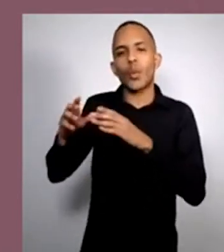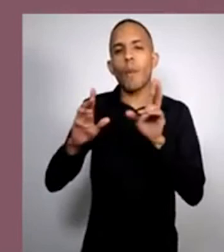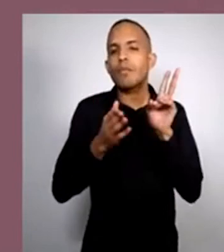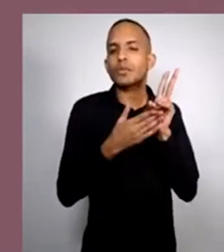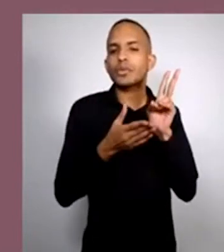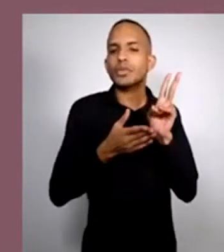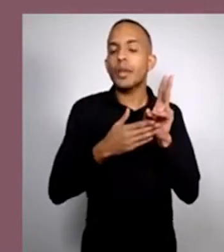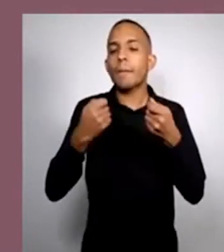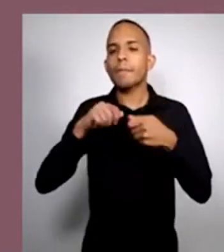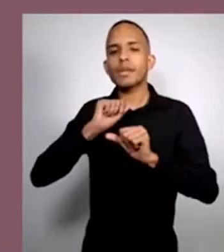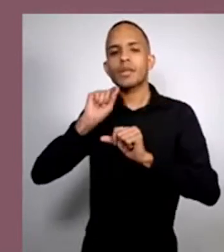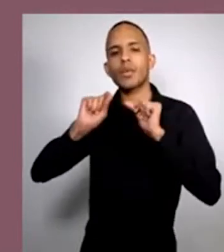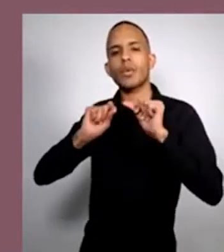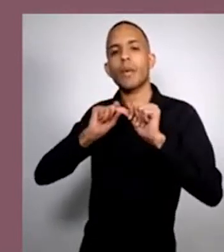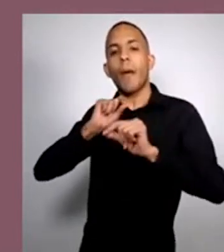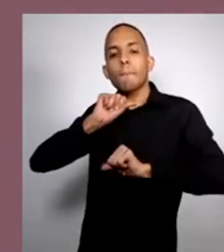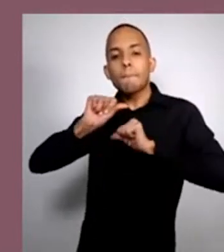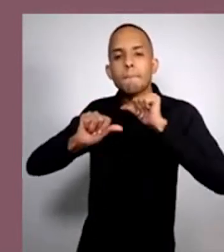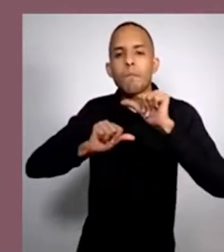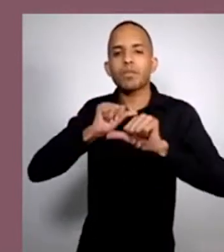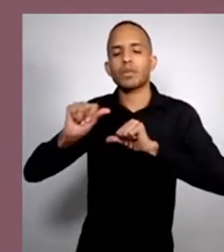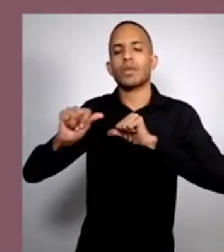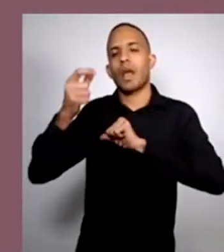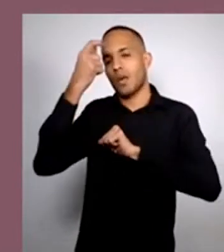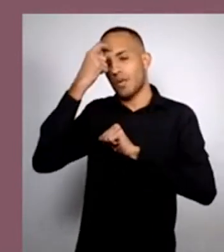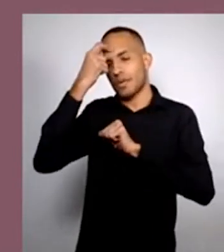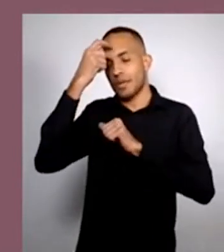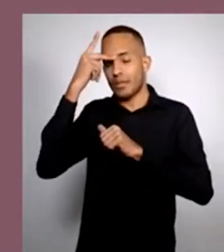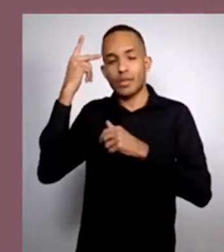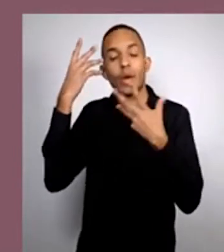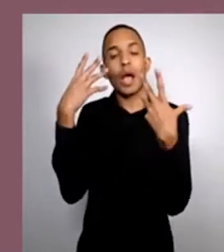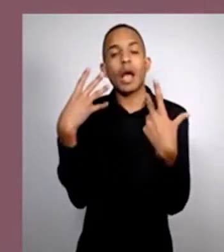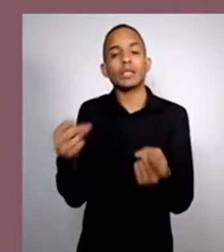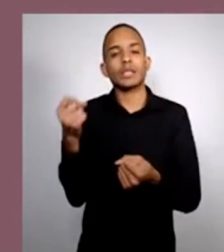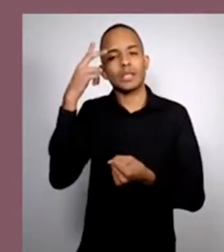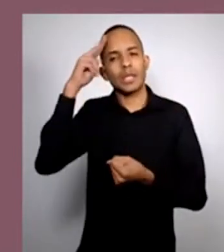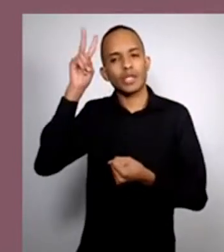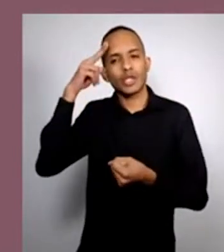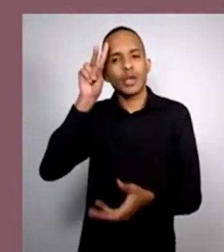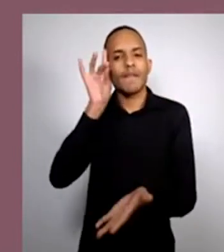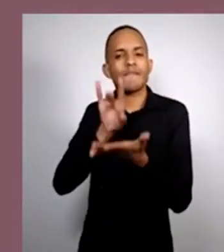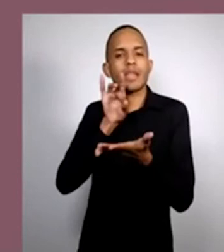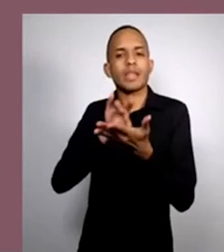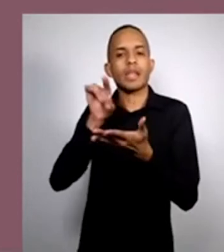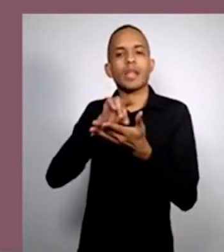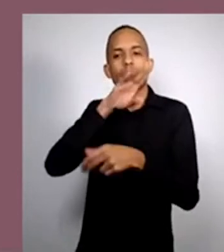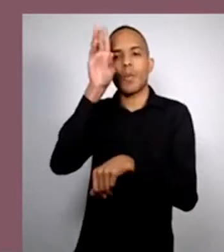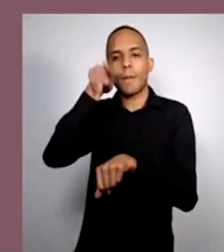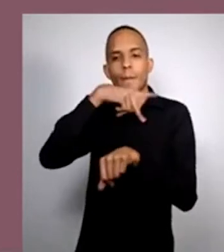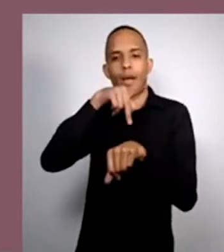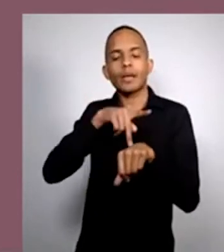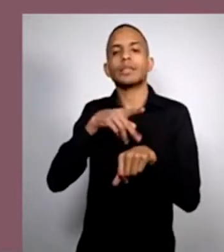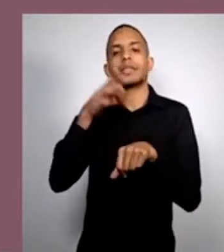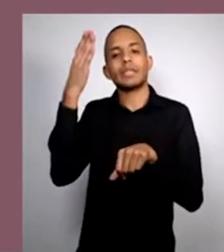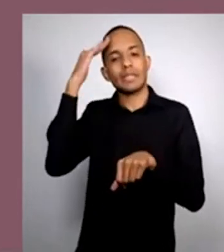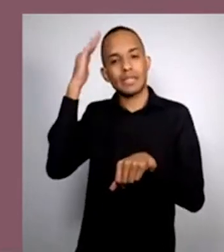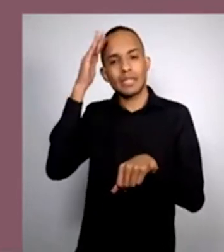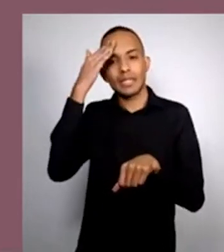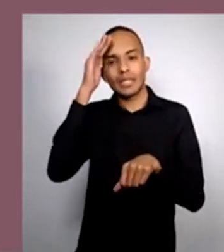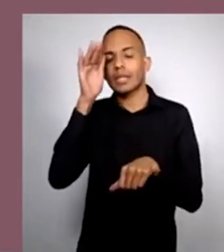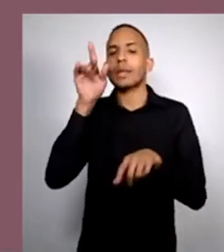desmistificar essa realidade, a gente aceitar a história real desse país, né, entender e, a partir